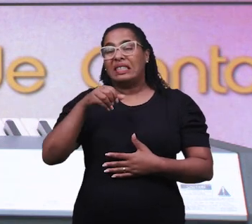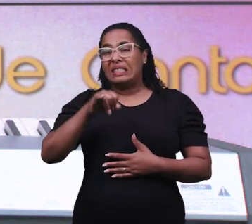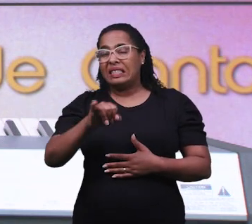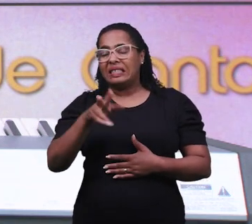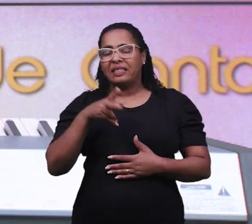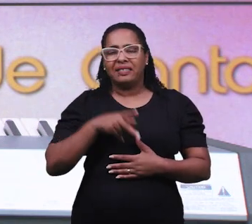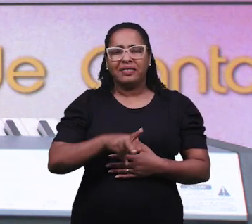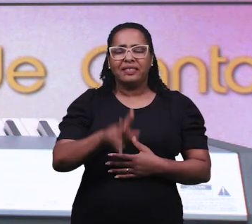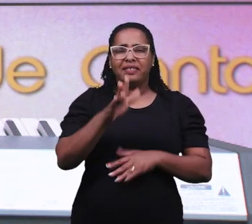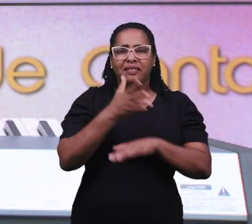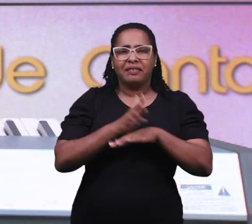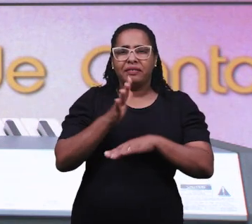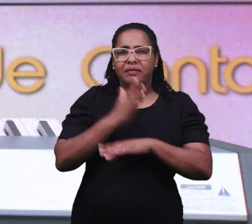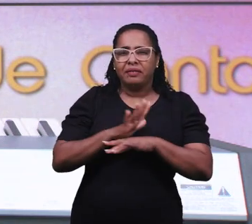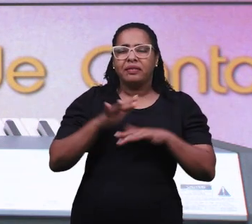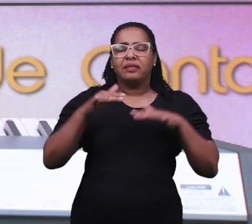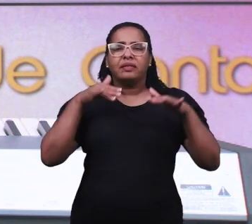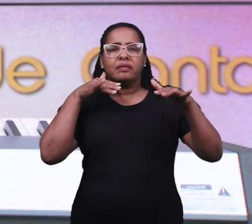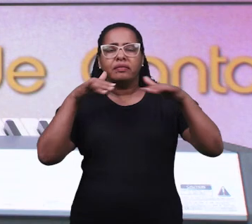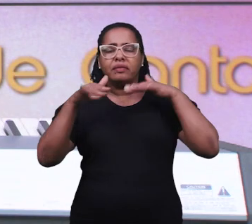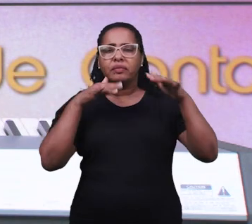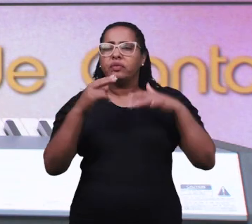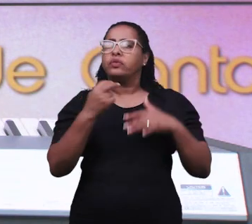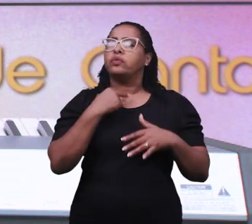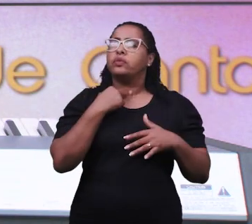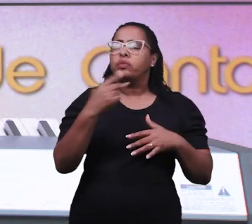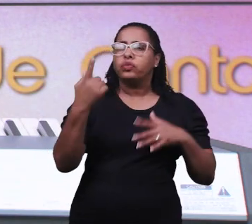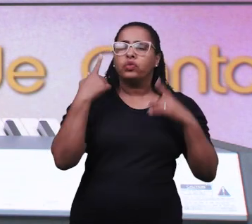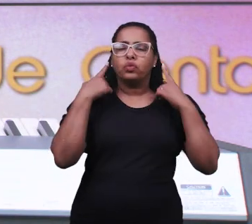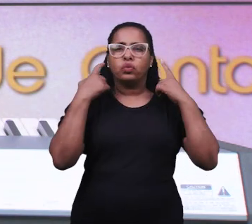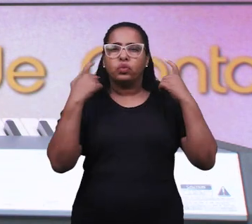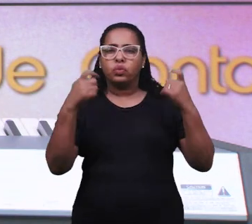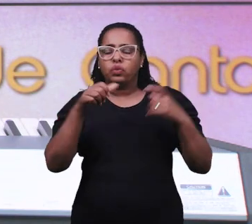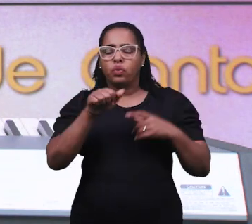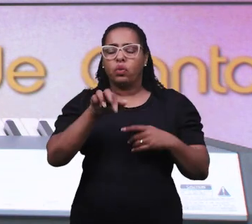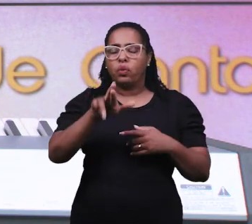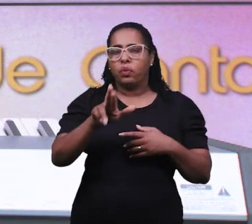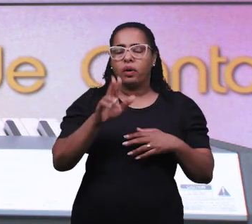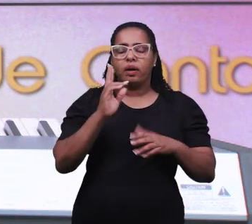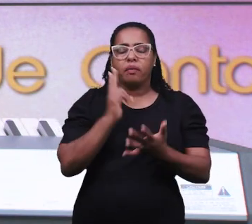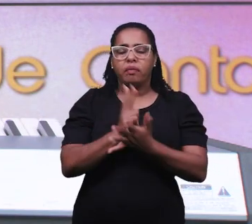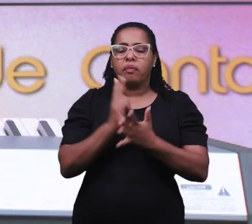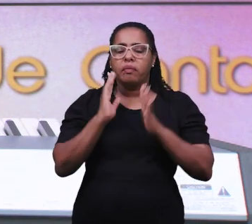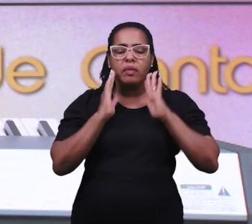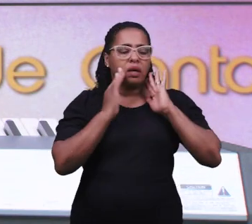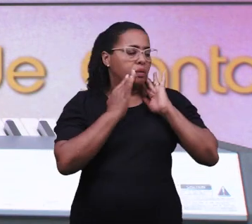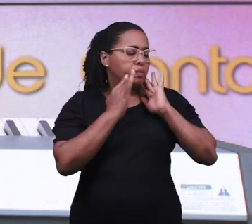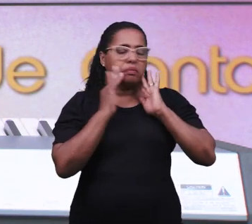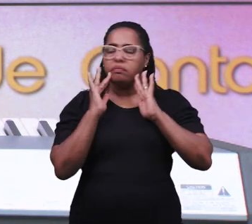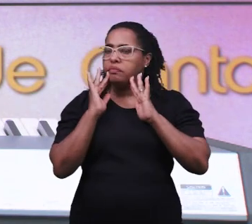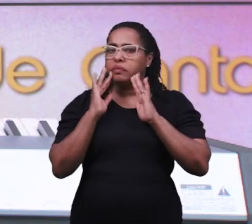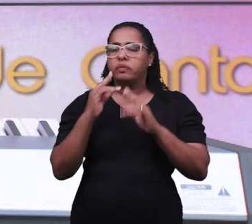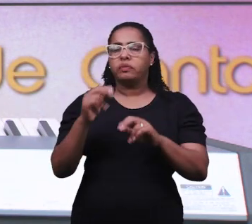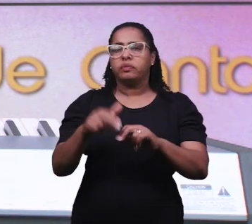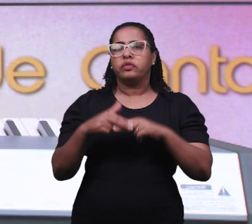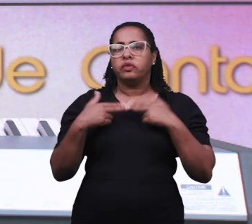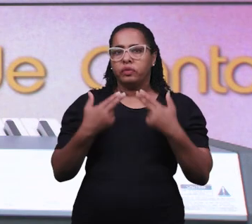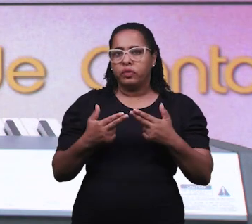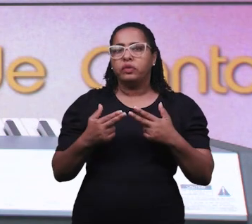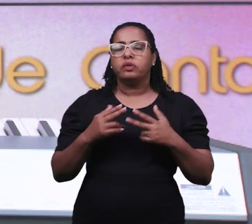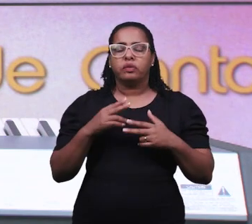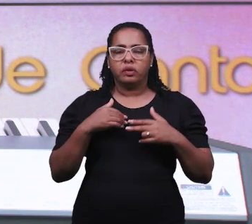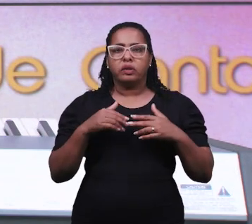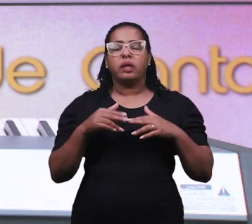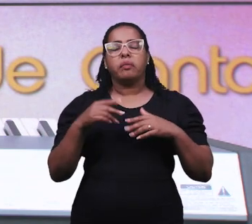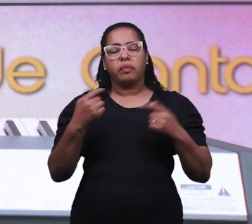fazendo exercício, vibrando, se eu continuo trazendo som, fluxo de ar, mesmo movendo o pescoço de um lado a outro, é porque eu estou livre